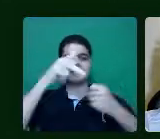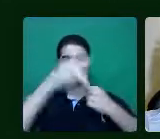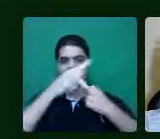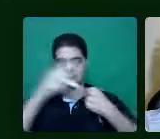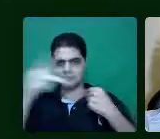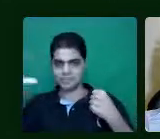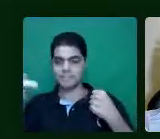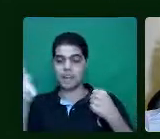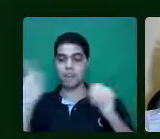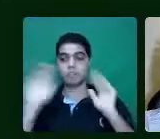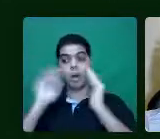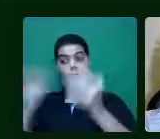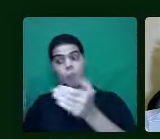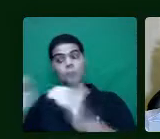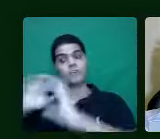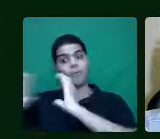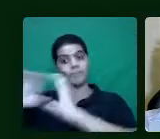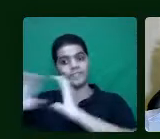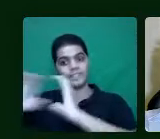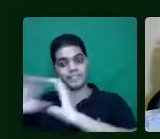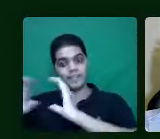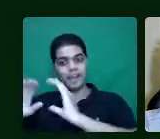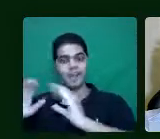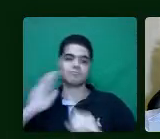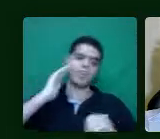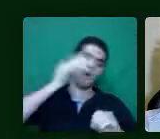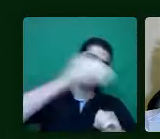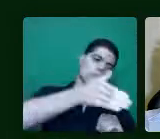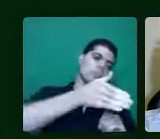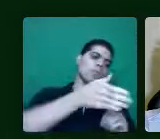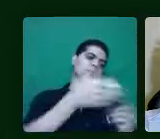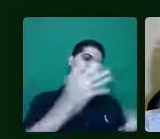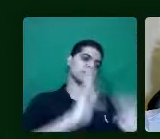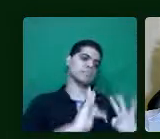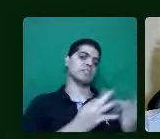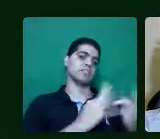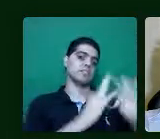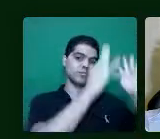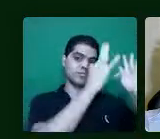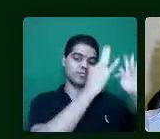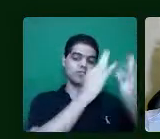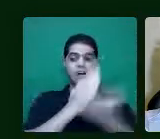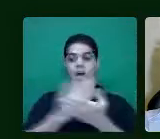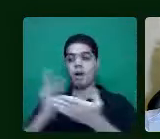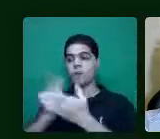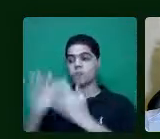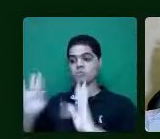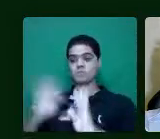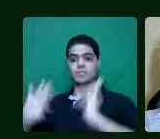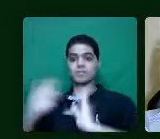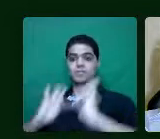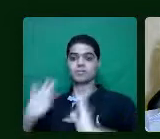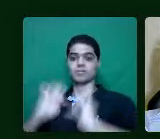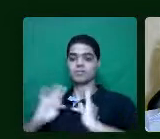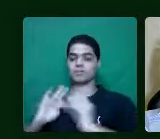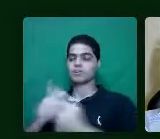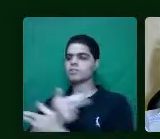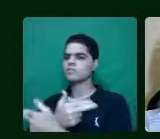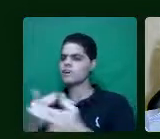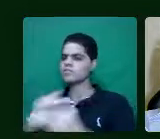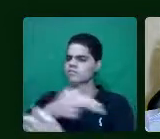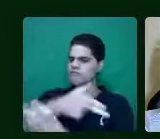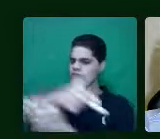voltado para a comunicação, ter alguém que é voltado para a tecnologia, alguém que é da área de turismo, quanto mais variado for esse time, mais forte